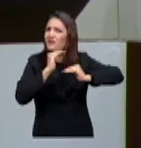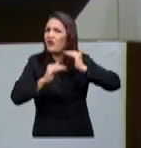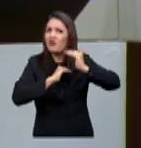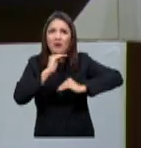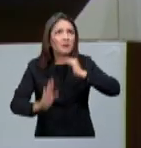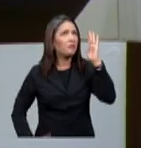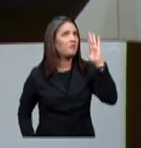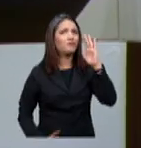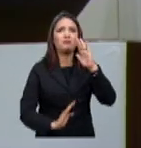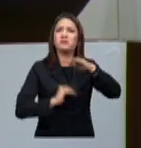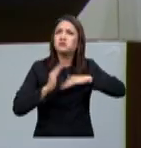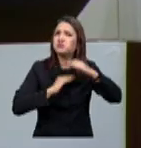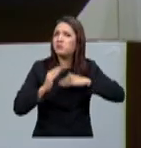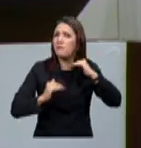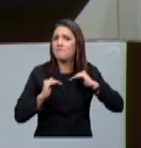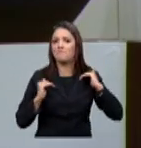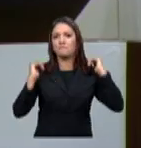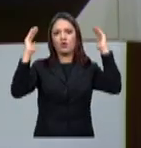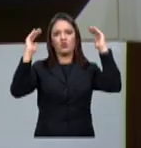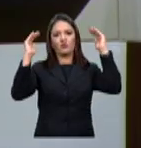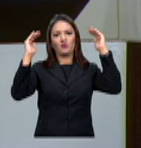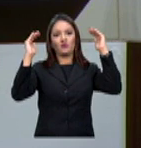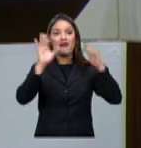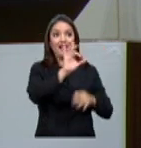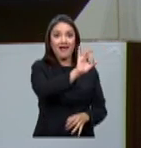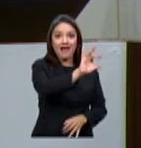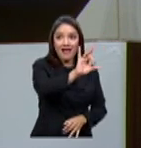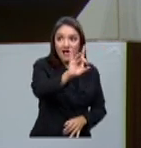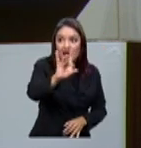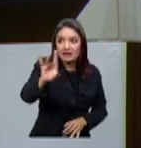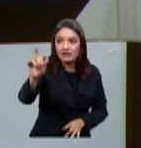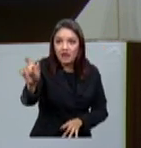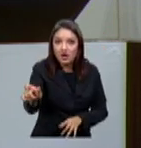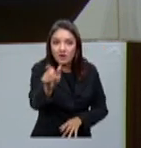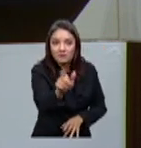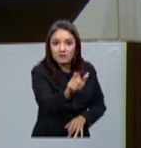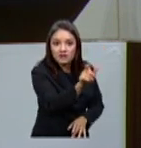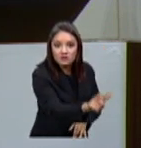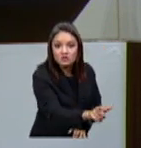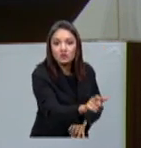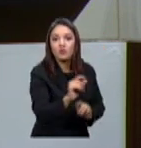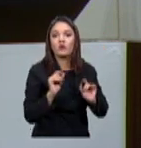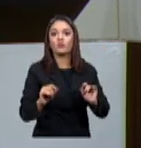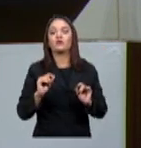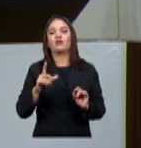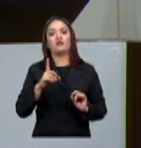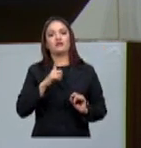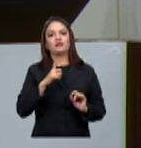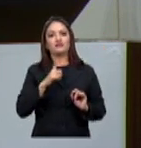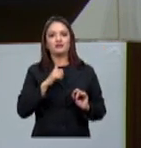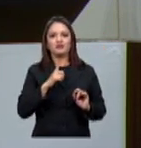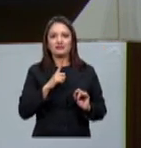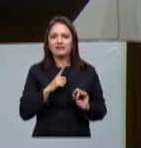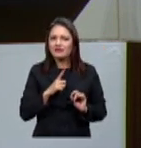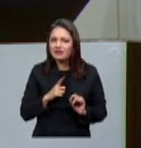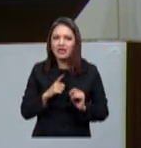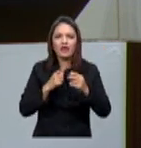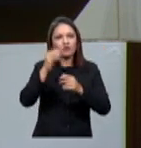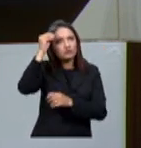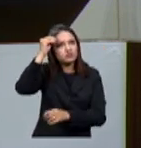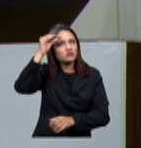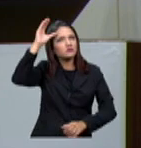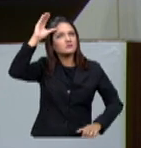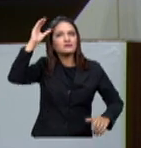capacidades cada ser humano é o repositório de uma riqueza inexplorada